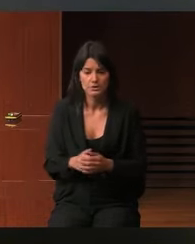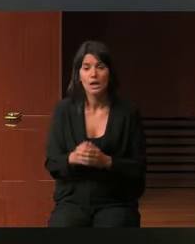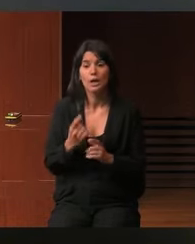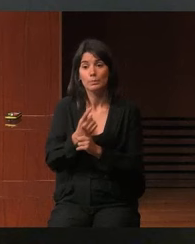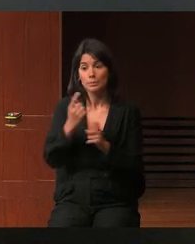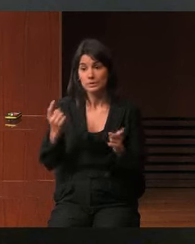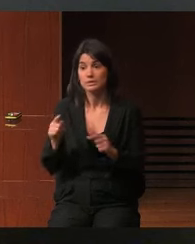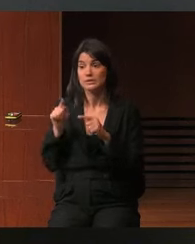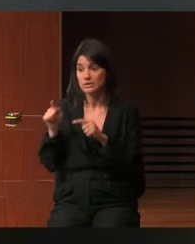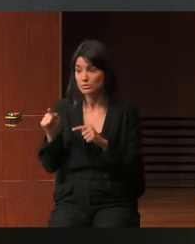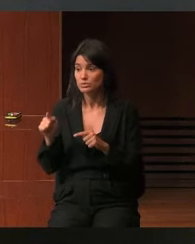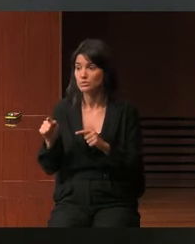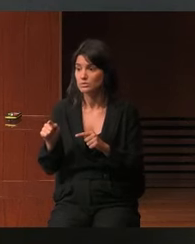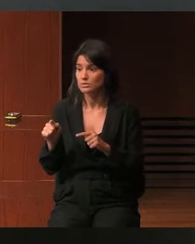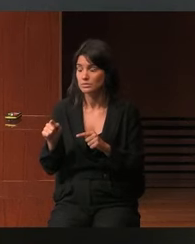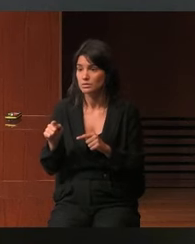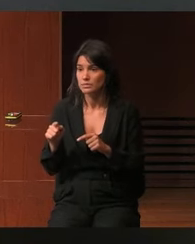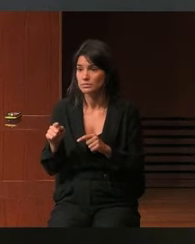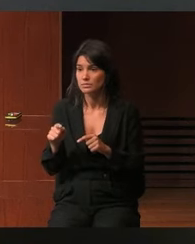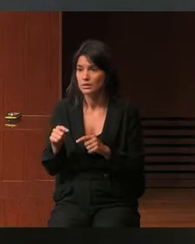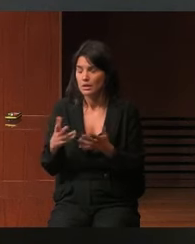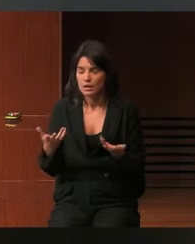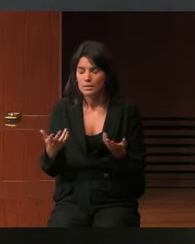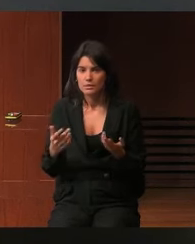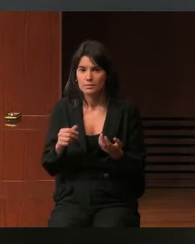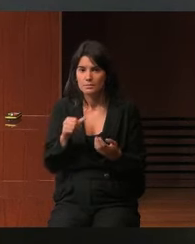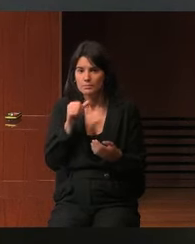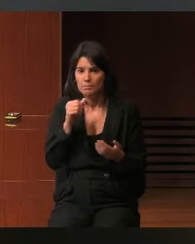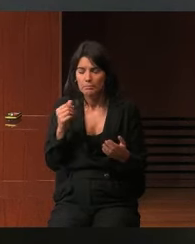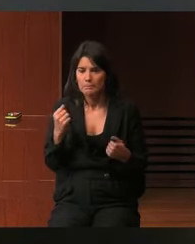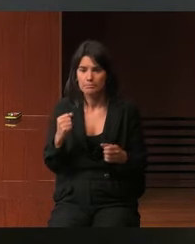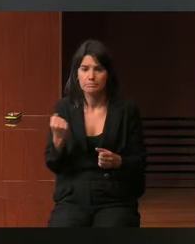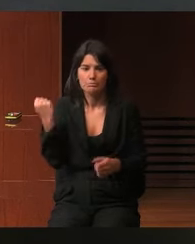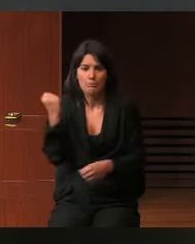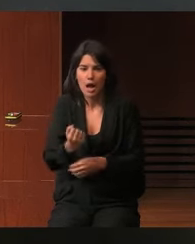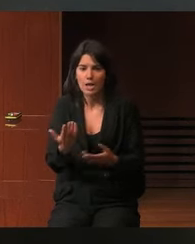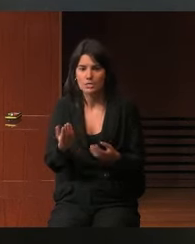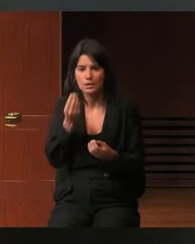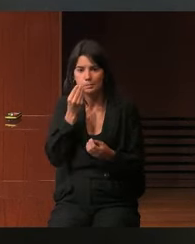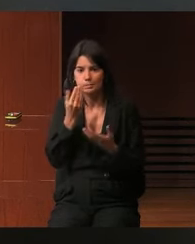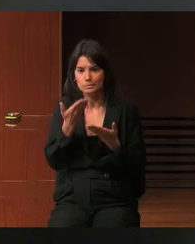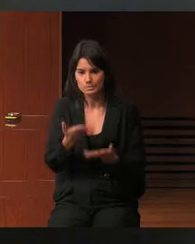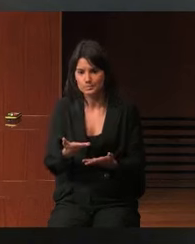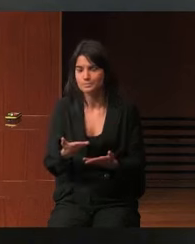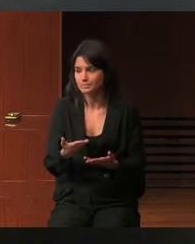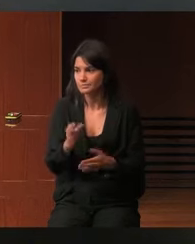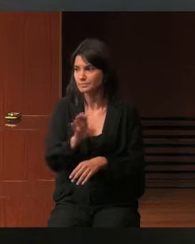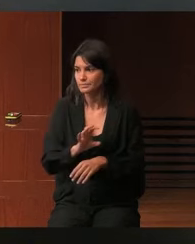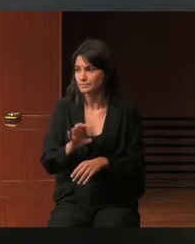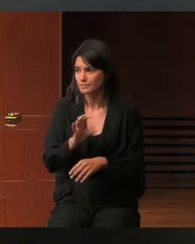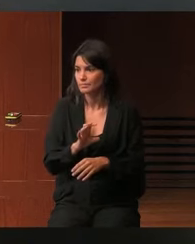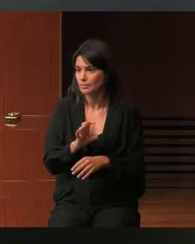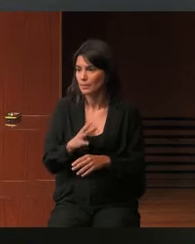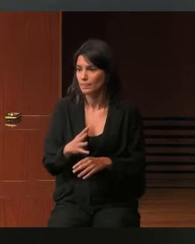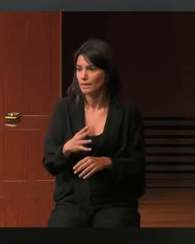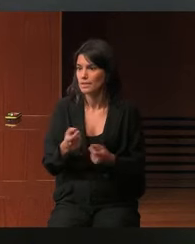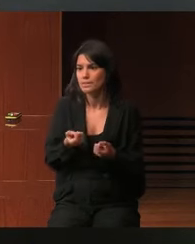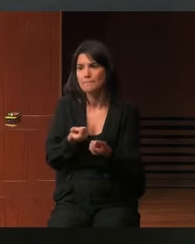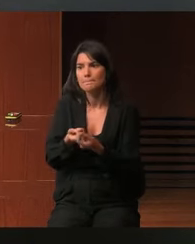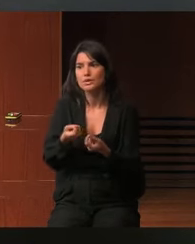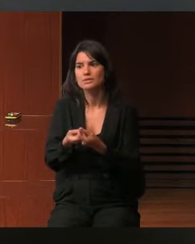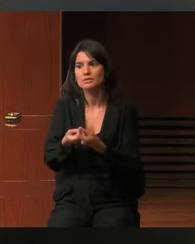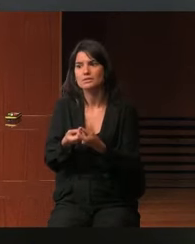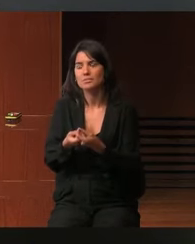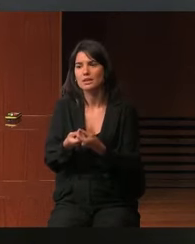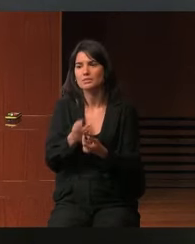porque isso mata a natureza daquele instrumento de proximidade